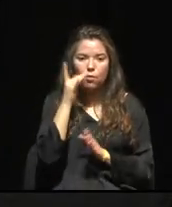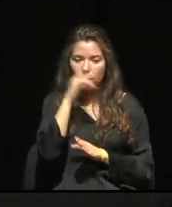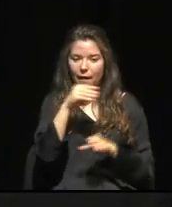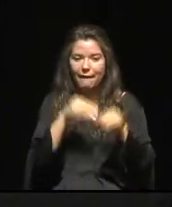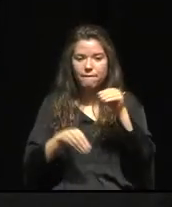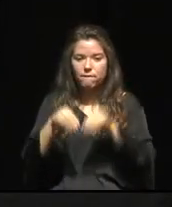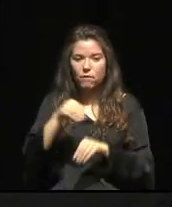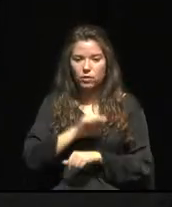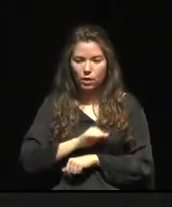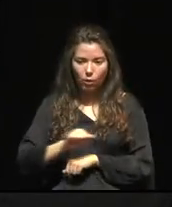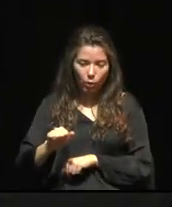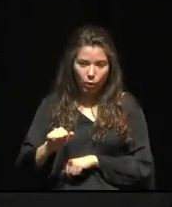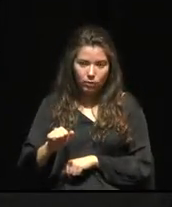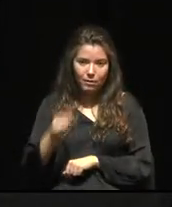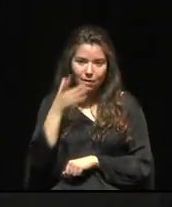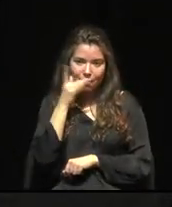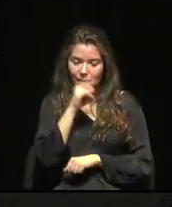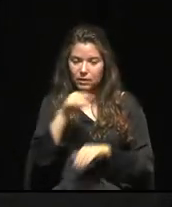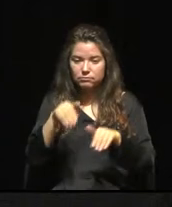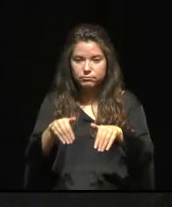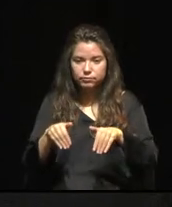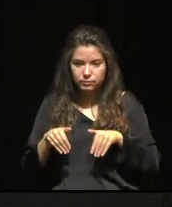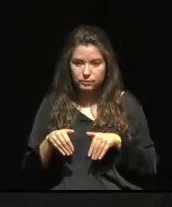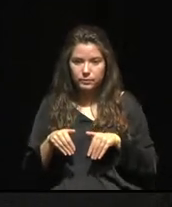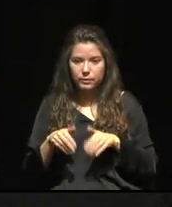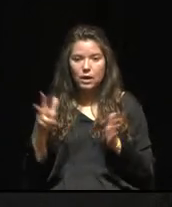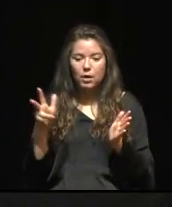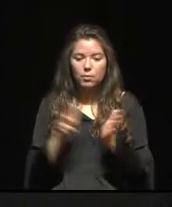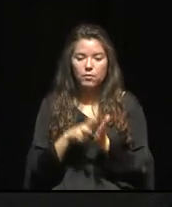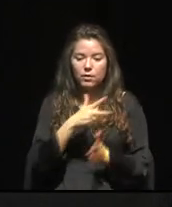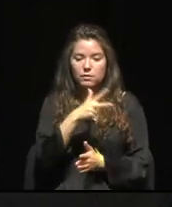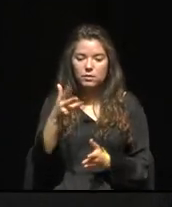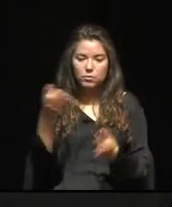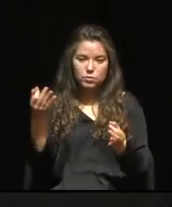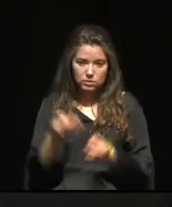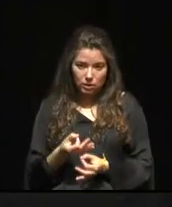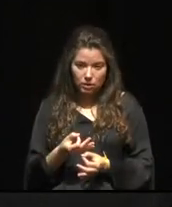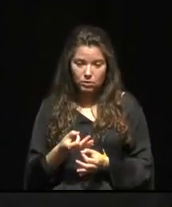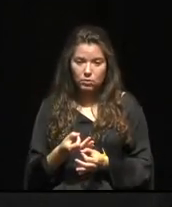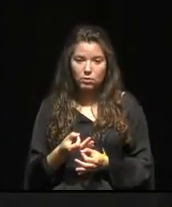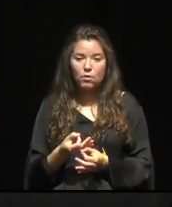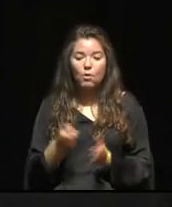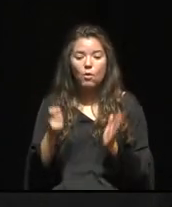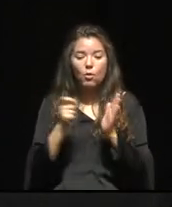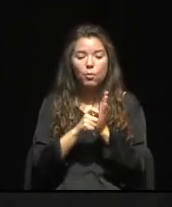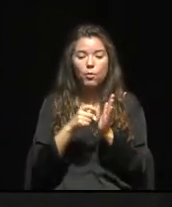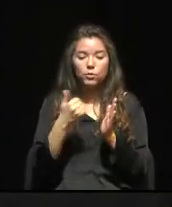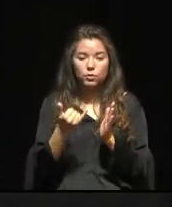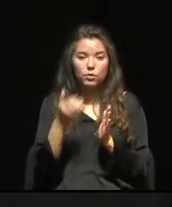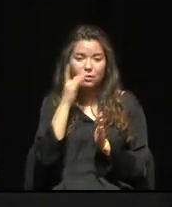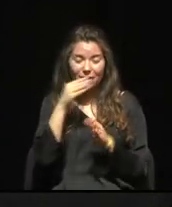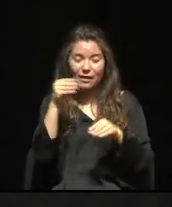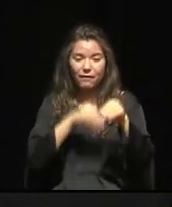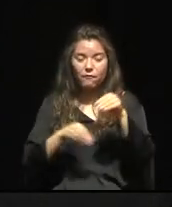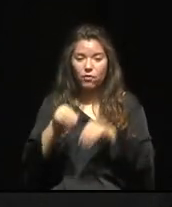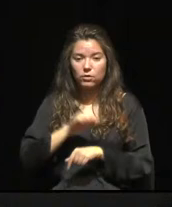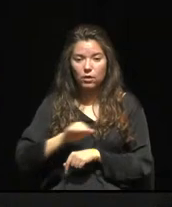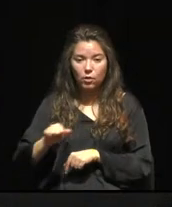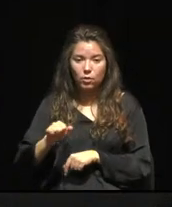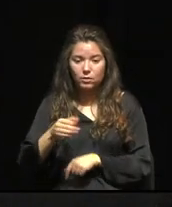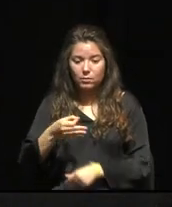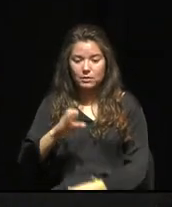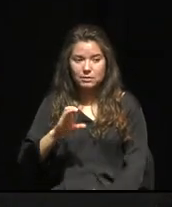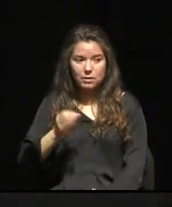Vota contra quem se abstém aprovado por unanimidade ponto dois quem Vota contra